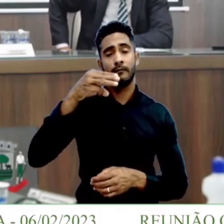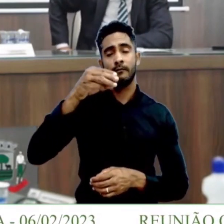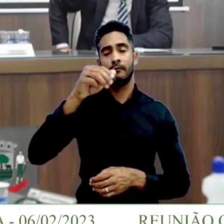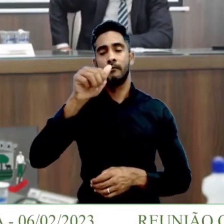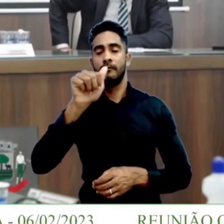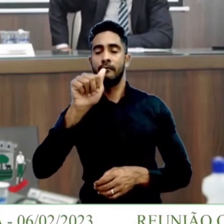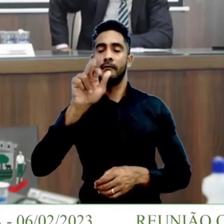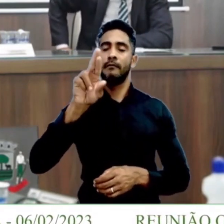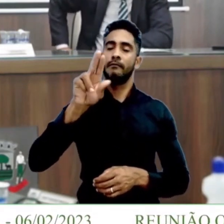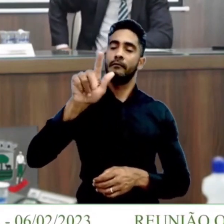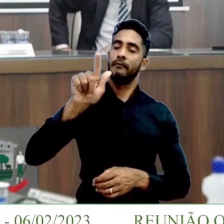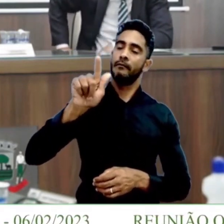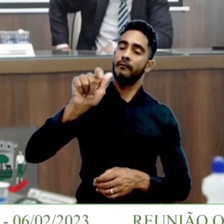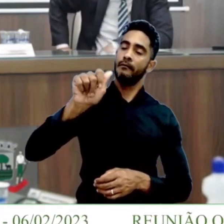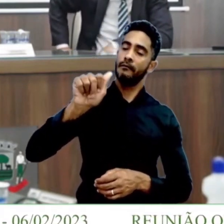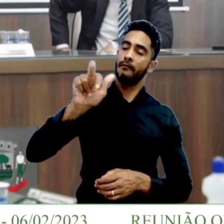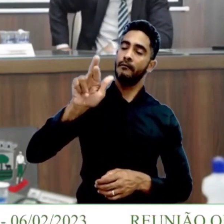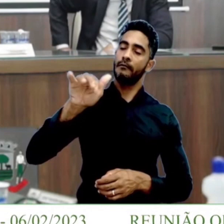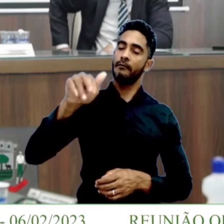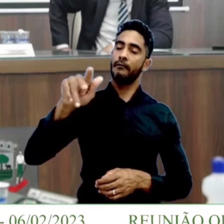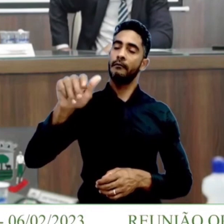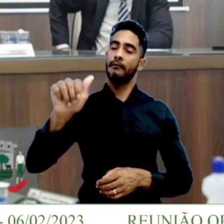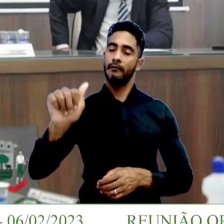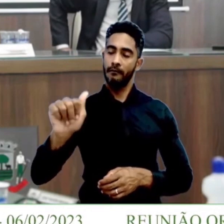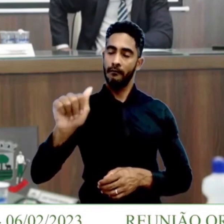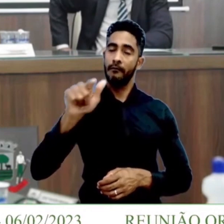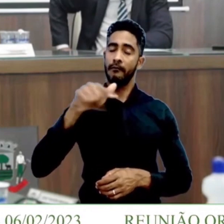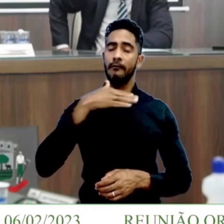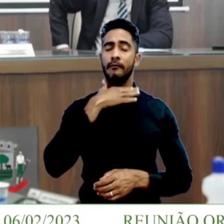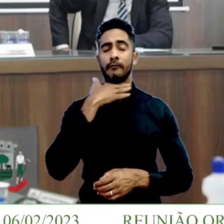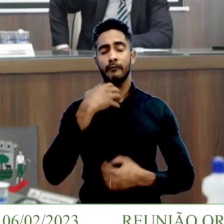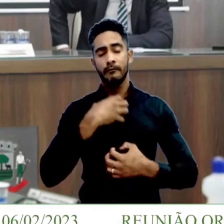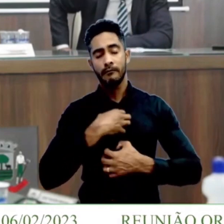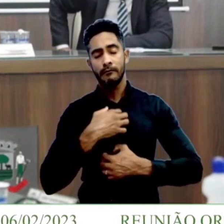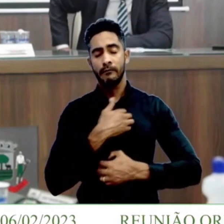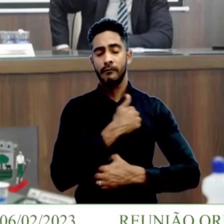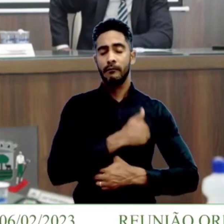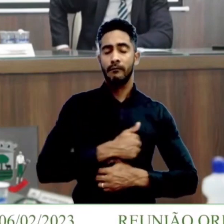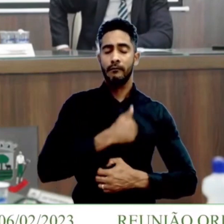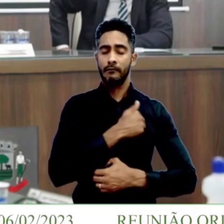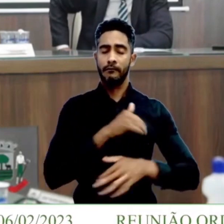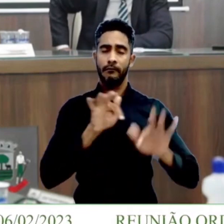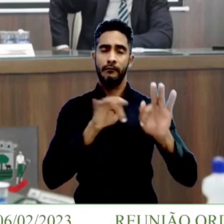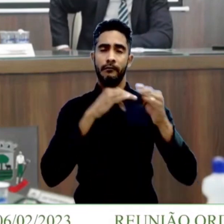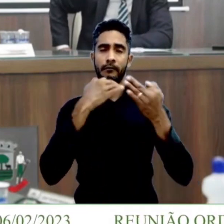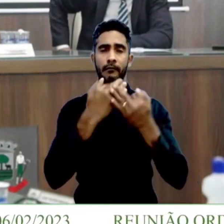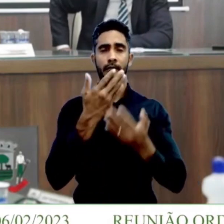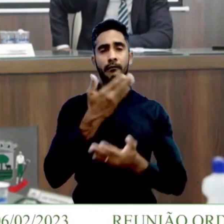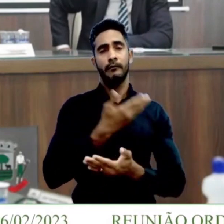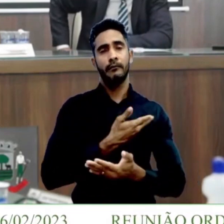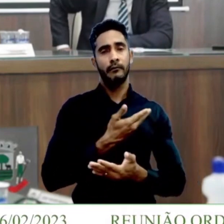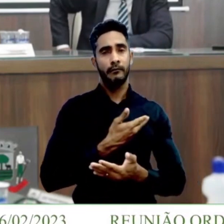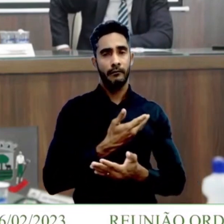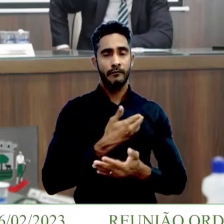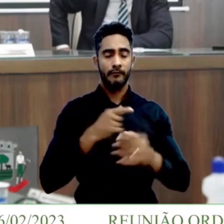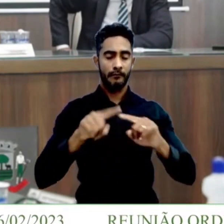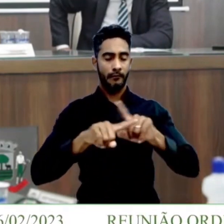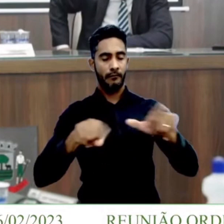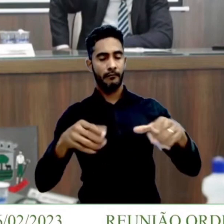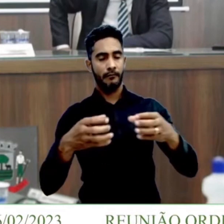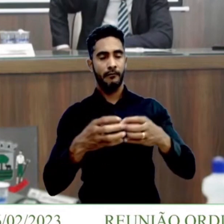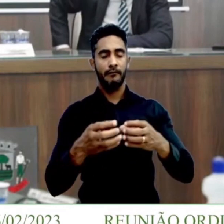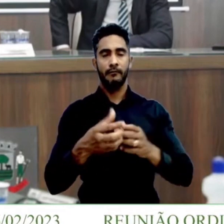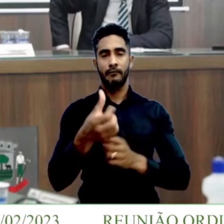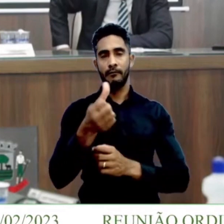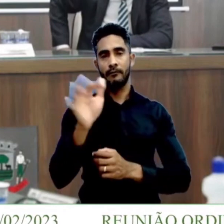Brandão, que partiu deixando saudades a todos os familiares e amigos. Requer que seja dada ciência à família enlutada. Sala das